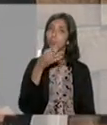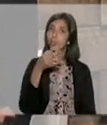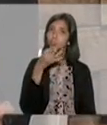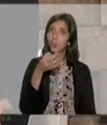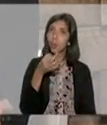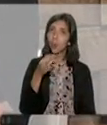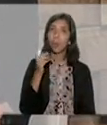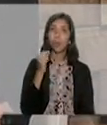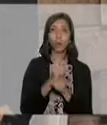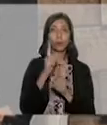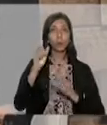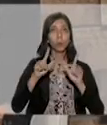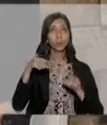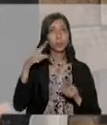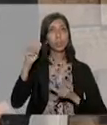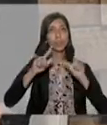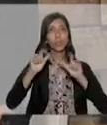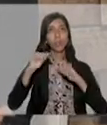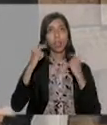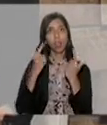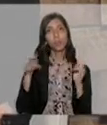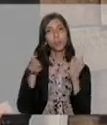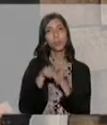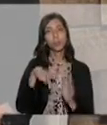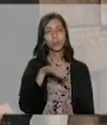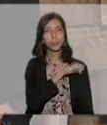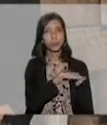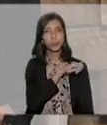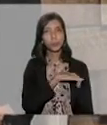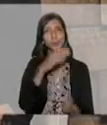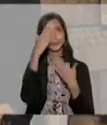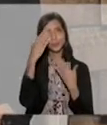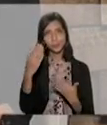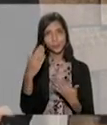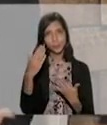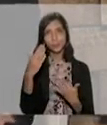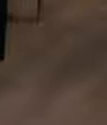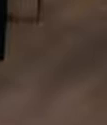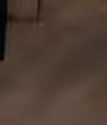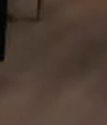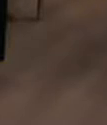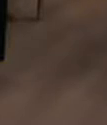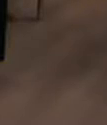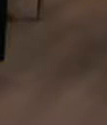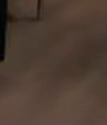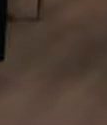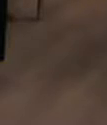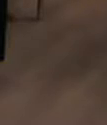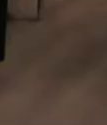perfil@tvalerj.tv. Envie a sua sugestão. Até o próximo programa. TV Alerj, o canal do Povo Fluminense.